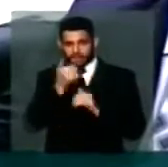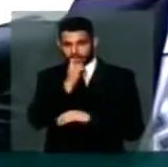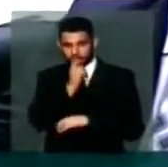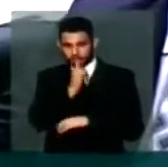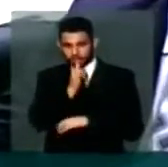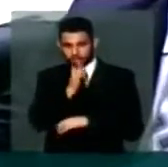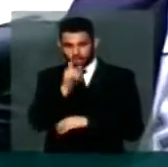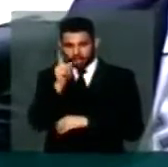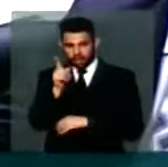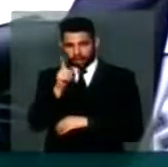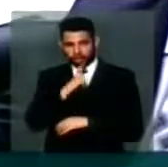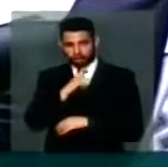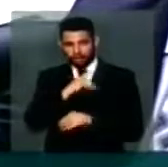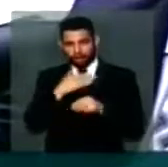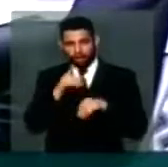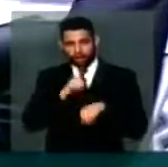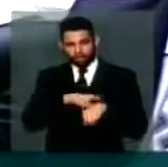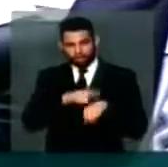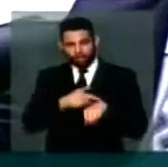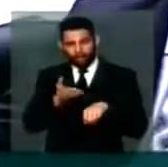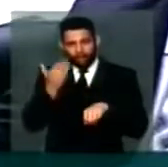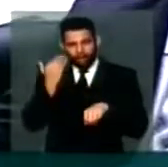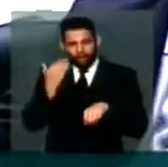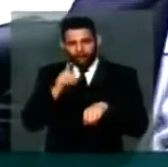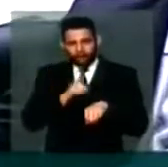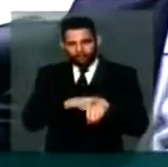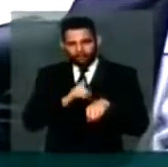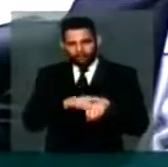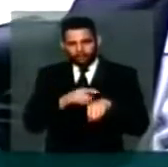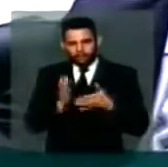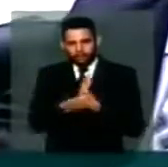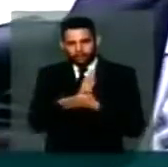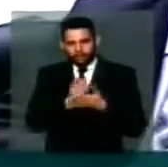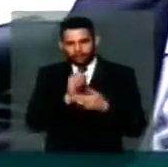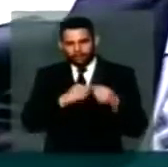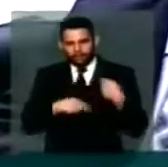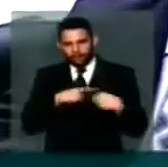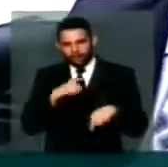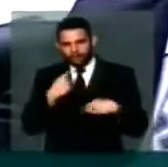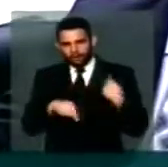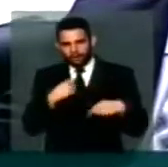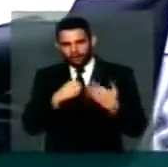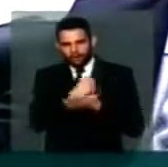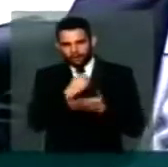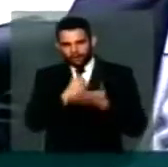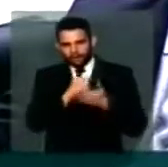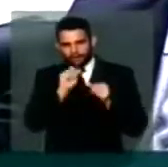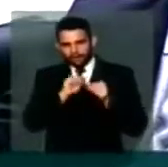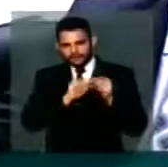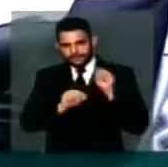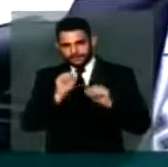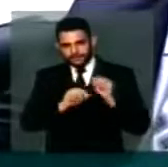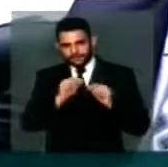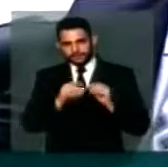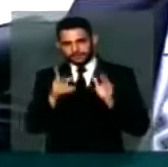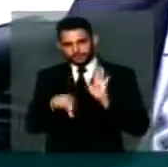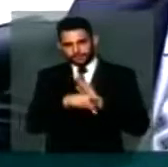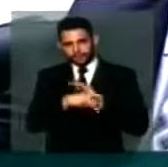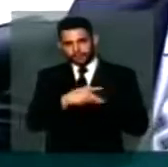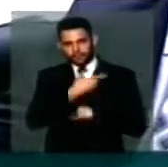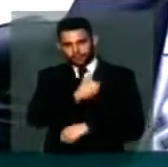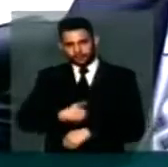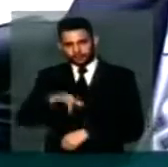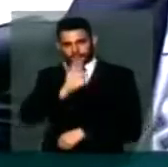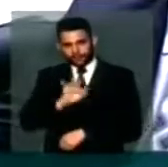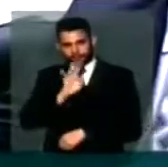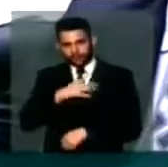energia que há tempos que há tempos foi objeto de um contrato firmado pelo governo federal